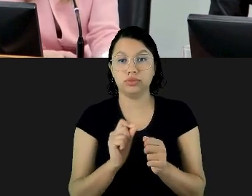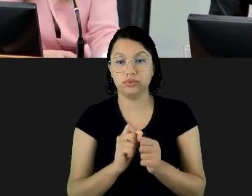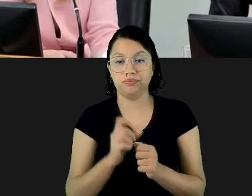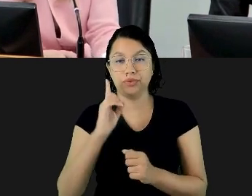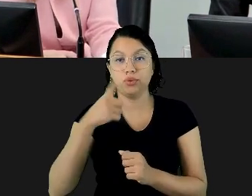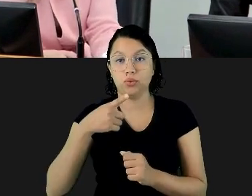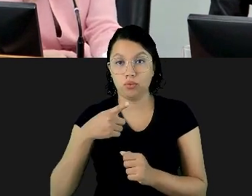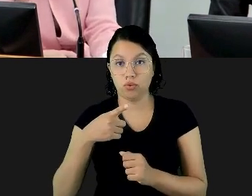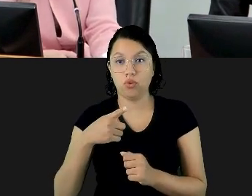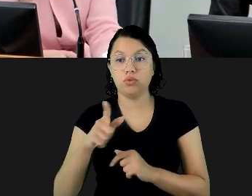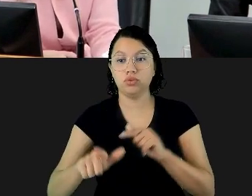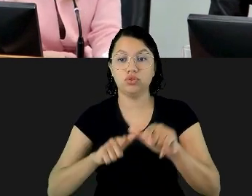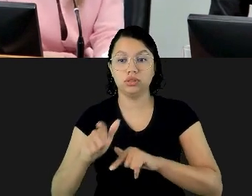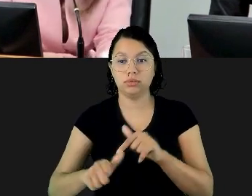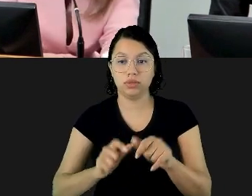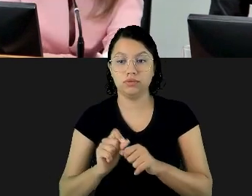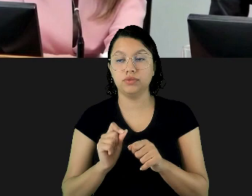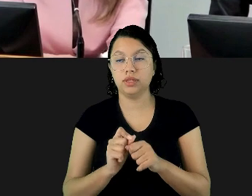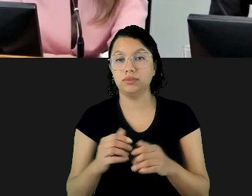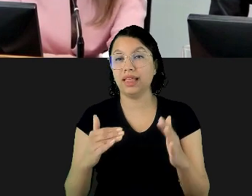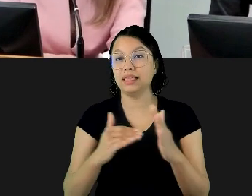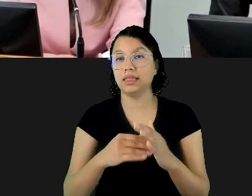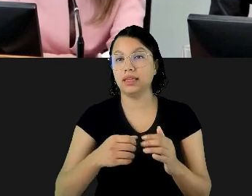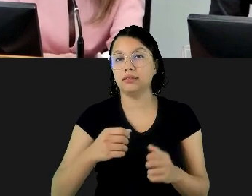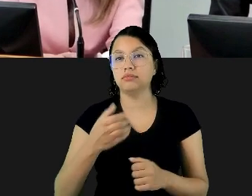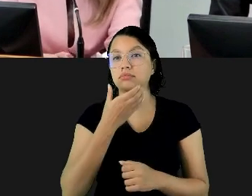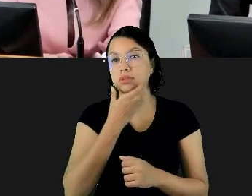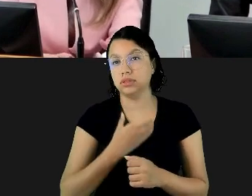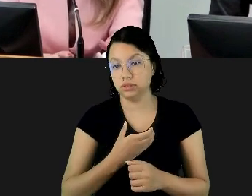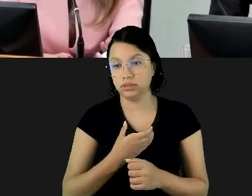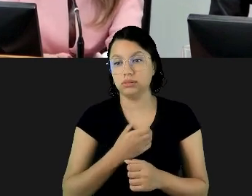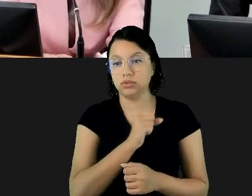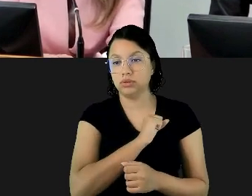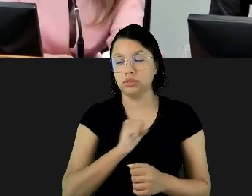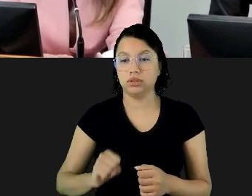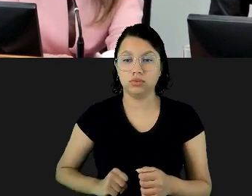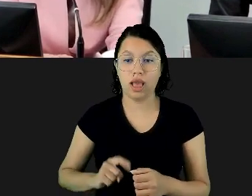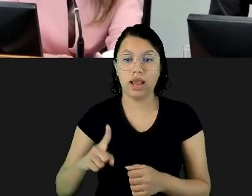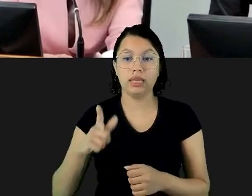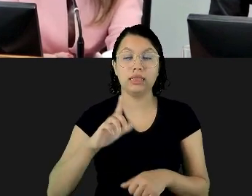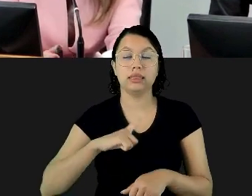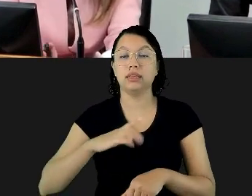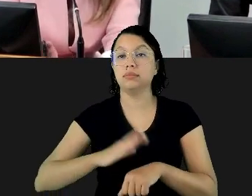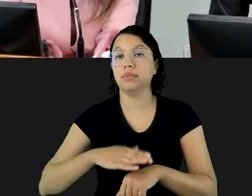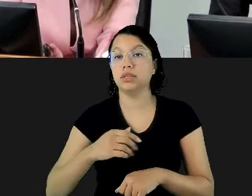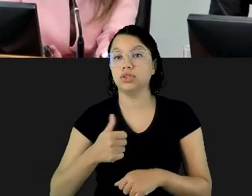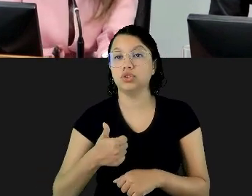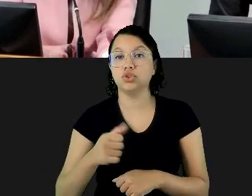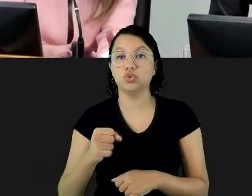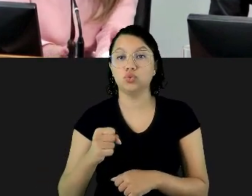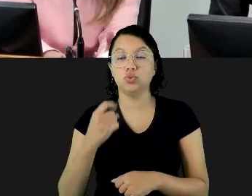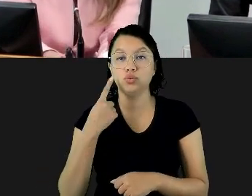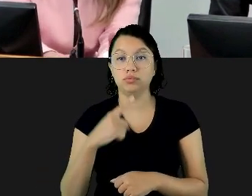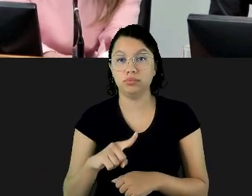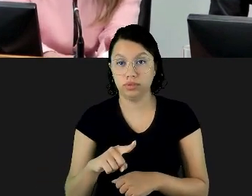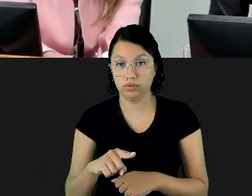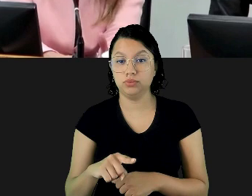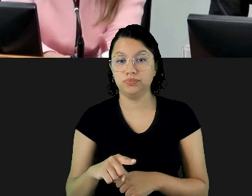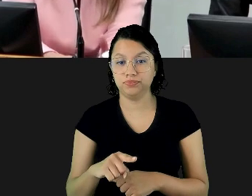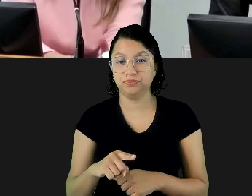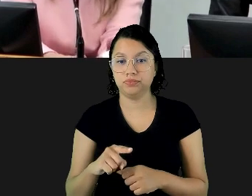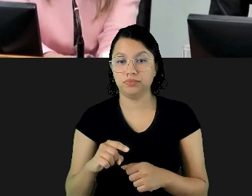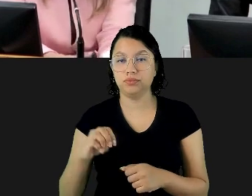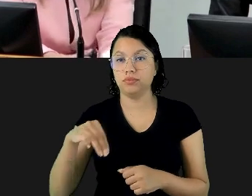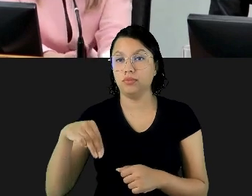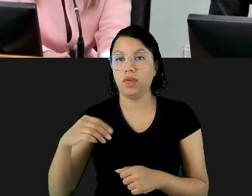assinada até dezembro, senador. Ali são mais de 18 mil metros quadrados e a pretensão é a reunião de todos